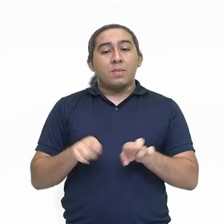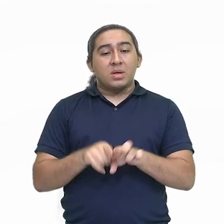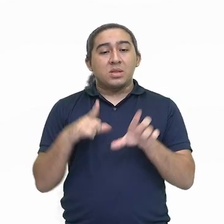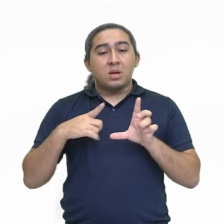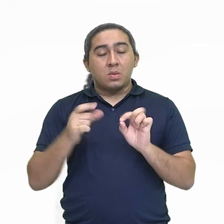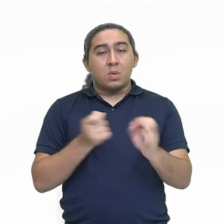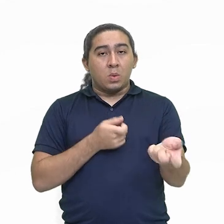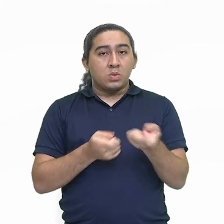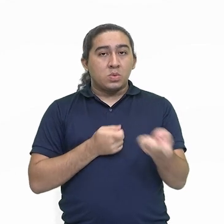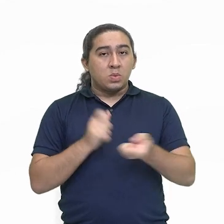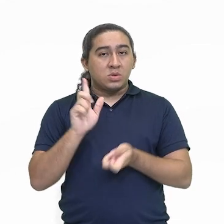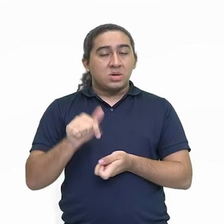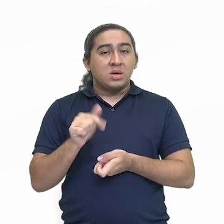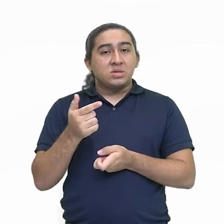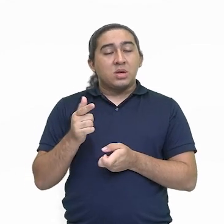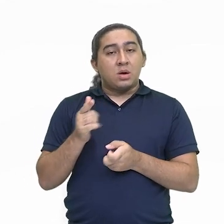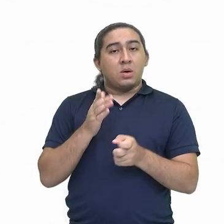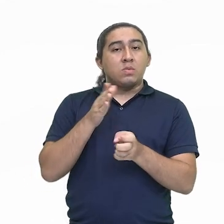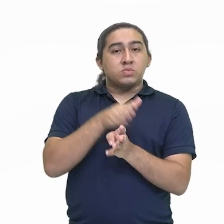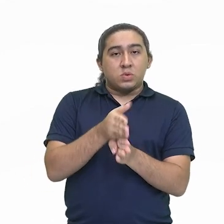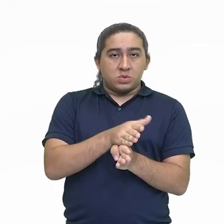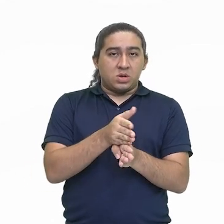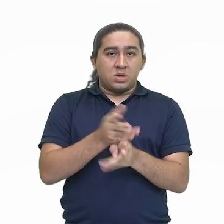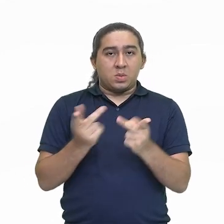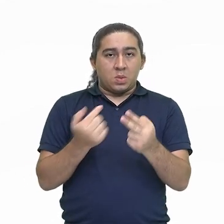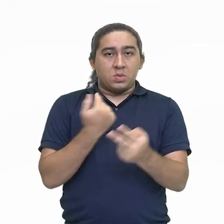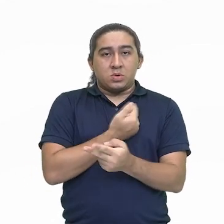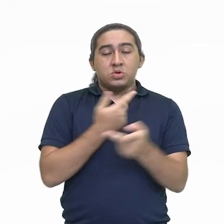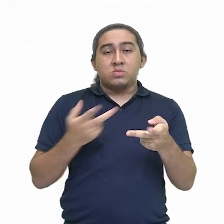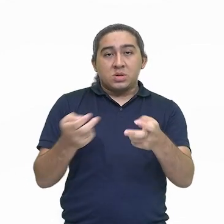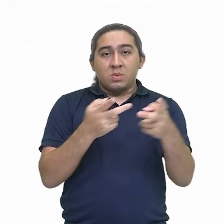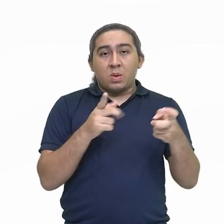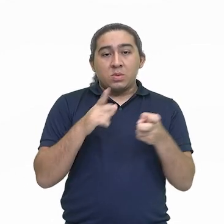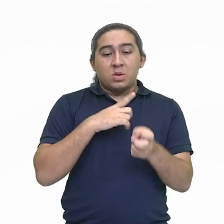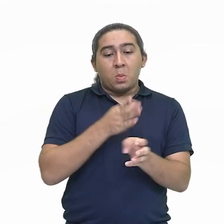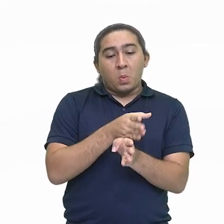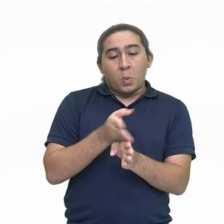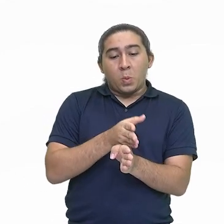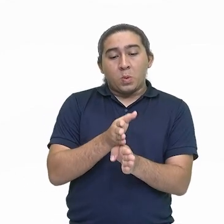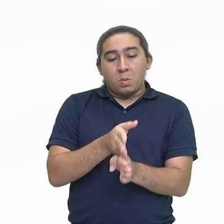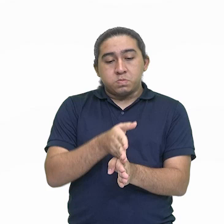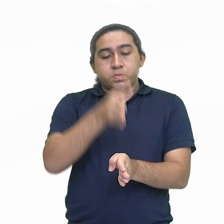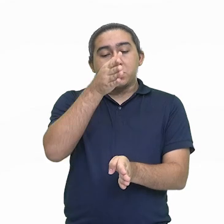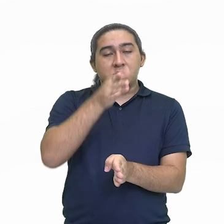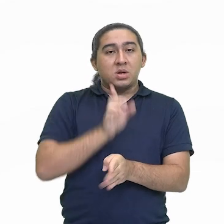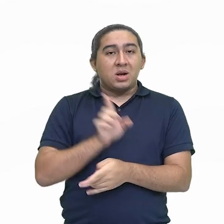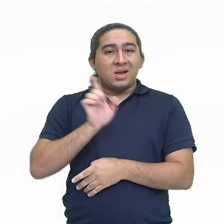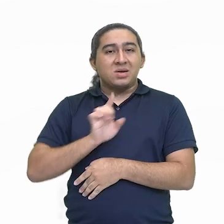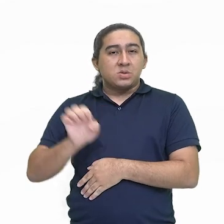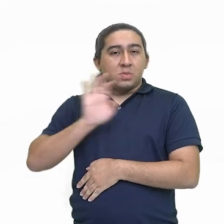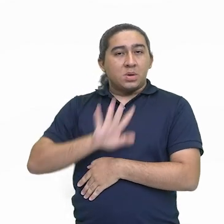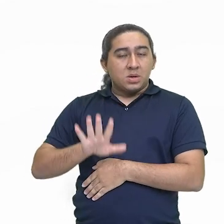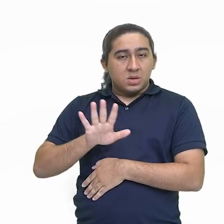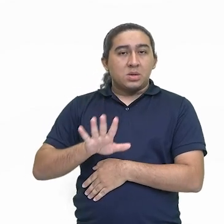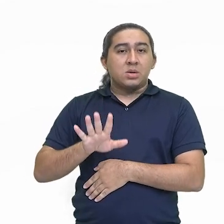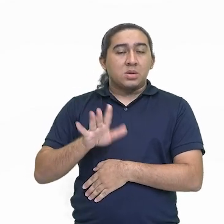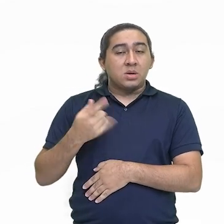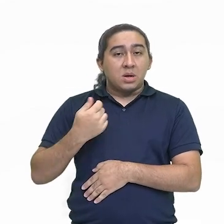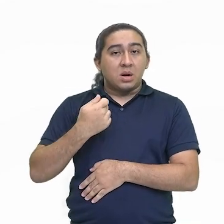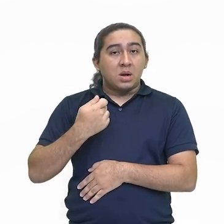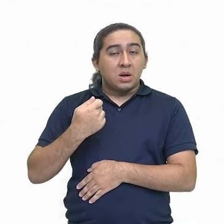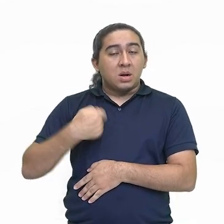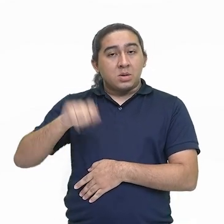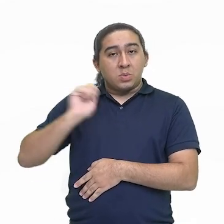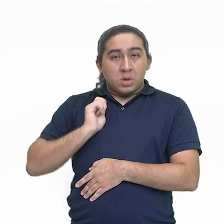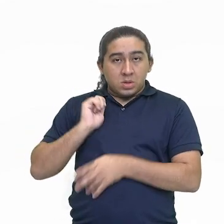o controle dessas fronteiras, né, assim como a gente viu ali com os muros construídos na Espanha, nos Estados Unidos, ali